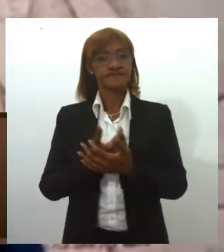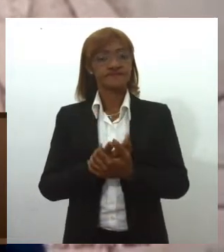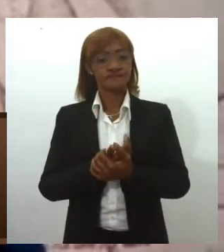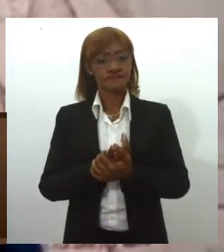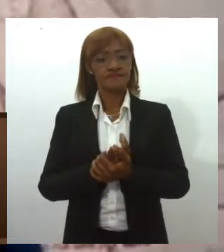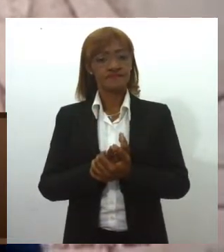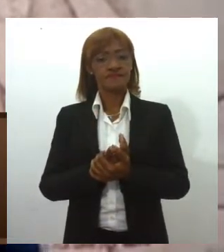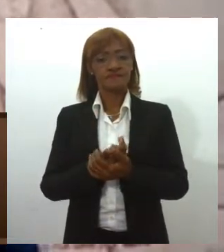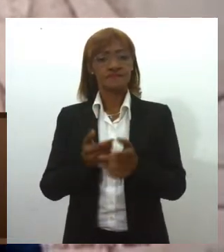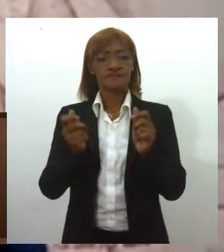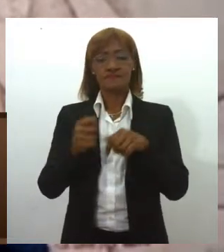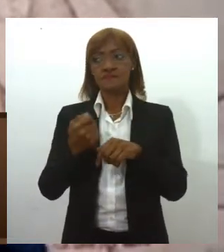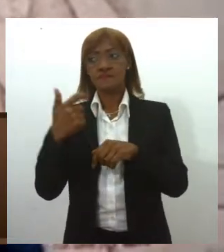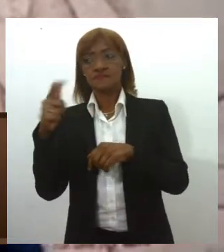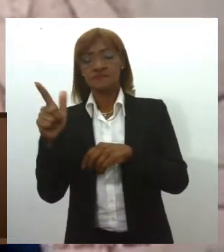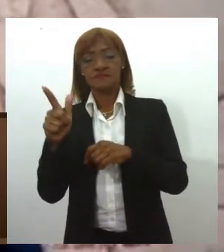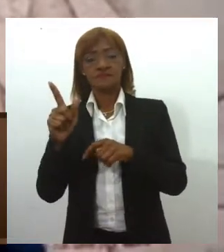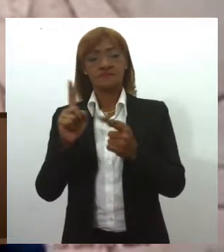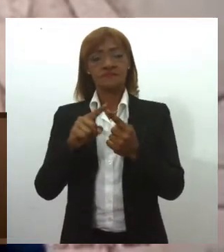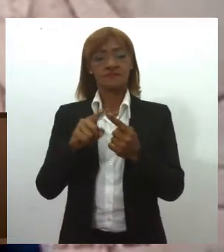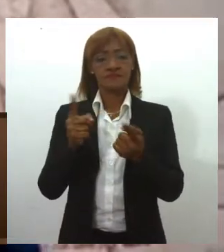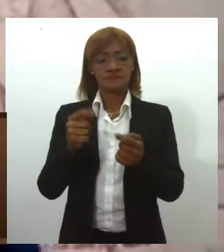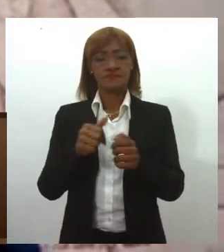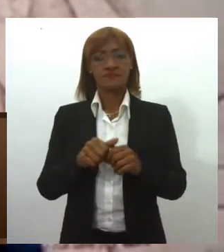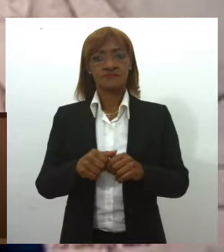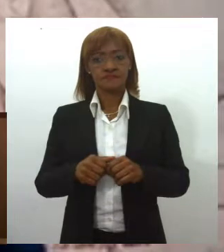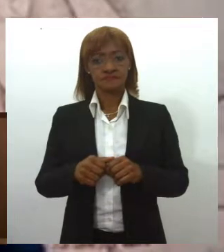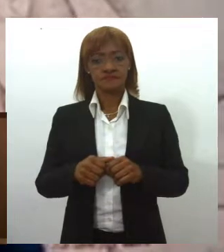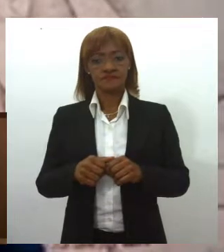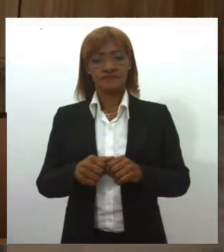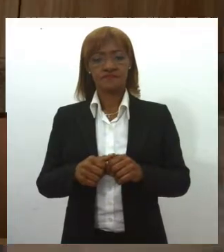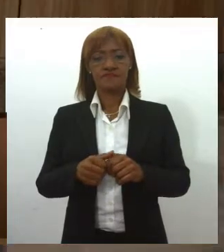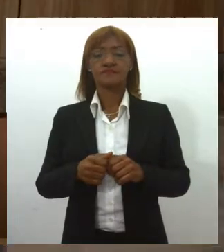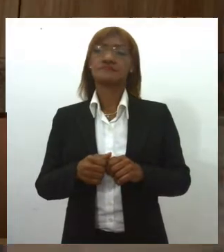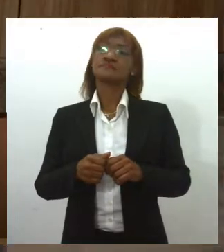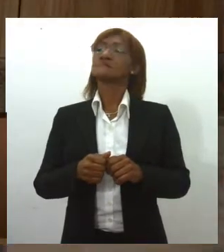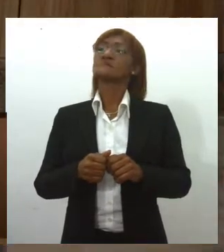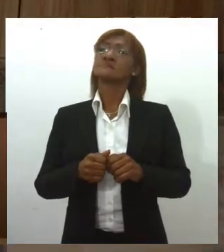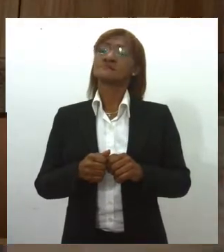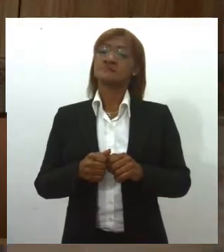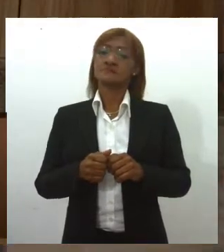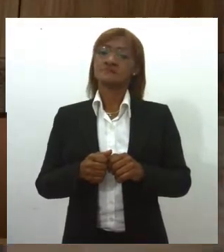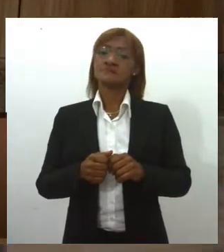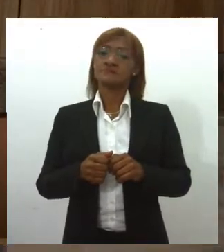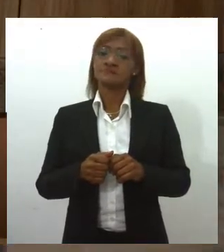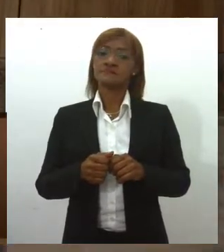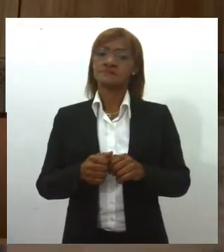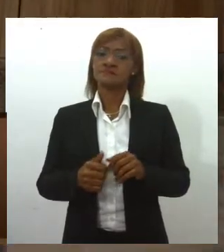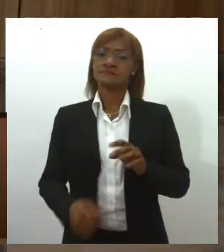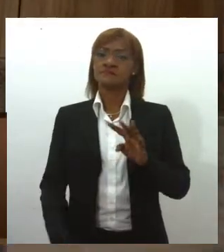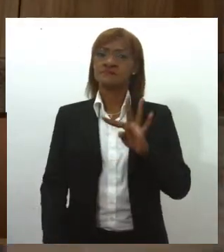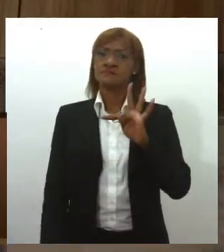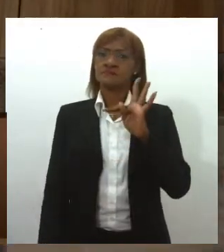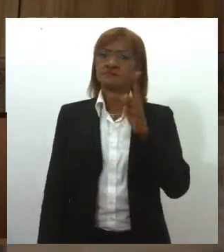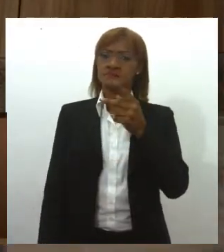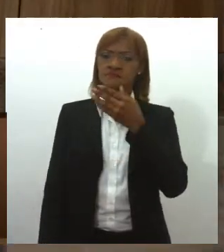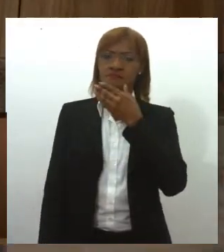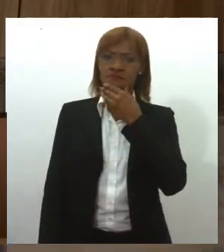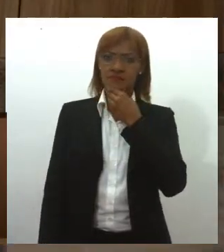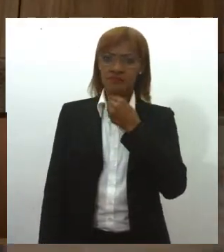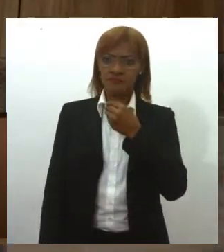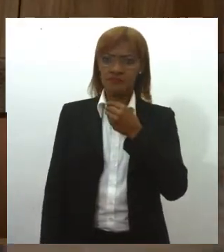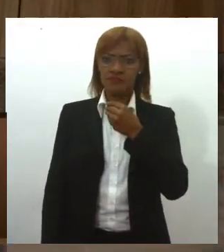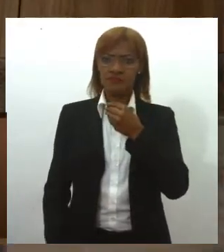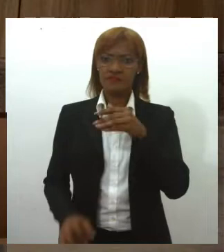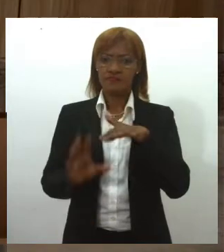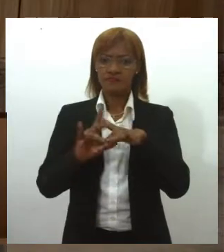menor do que em outros cânceres, no câncer de próstata. Doutor, todo homem que tem câncer de próstata, ele vai sofrer com